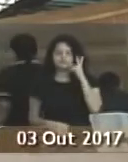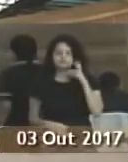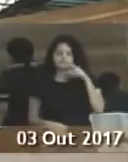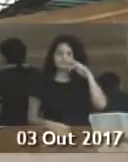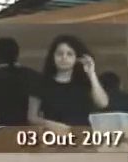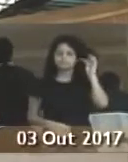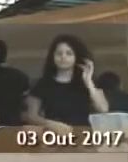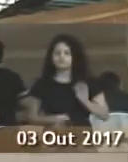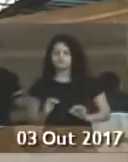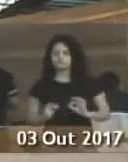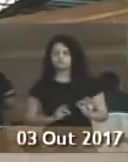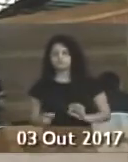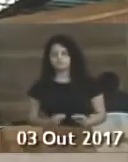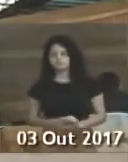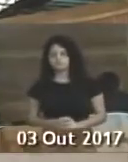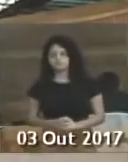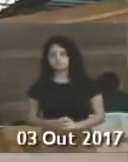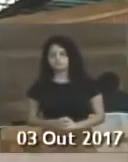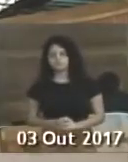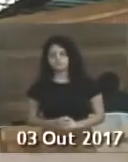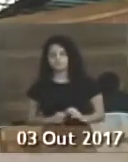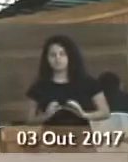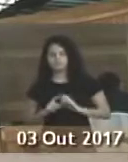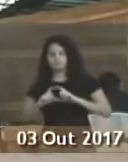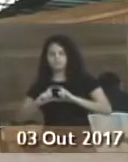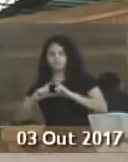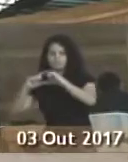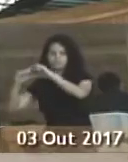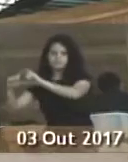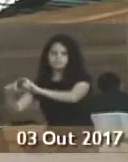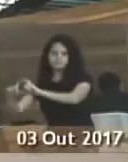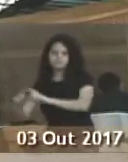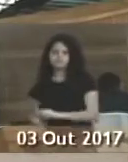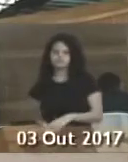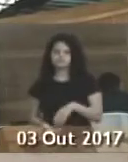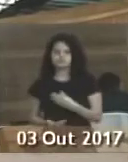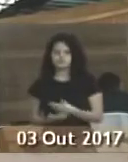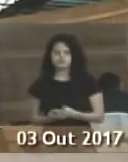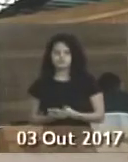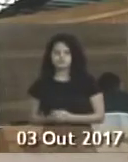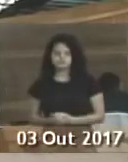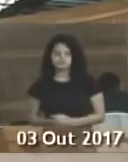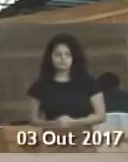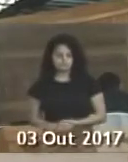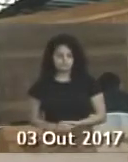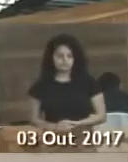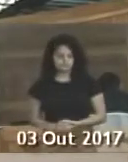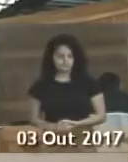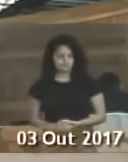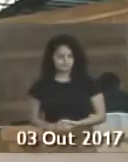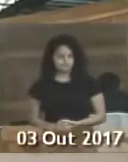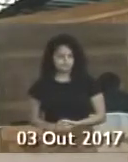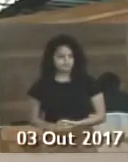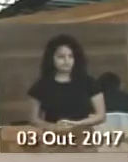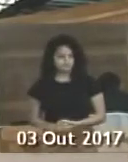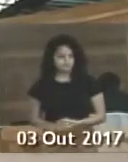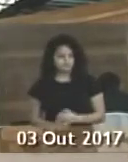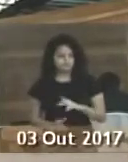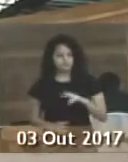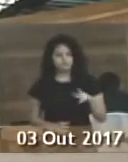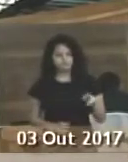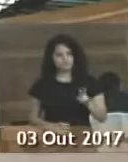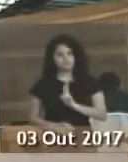número 27/17, concedendo a medalha de mérito educacional ao professor Júlio César Laranjeira, à ilustríssima senhora Nilza Maria Pereira França dos